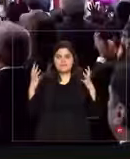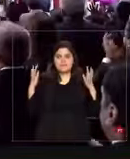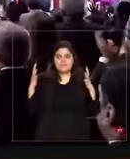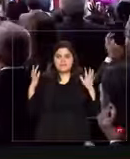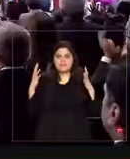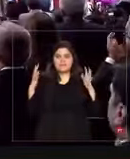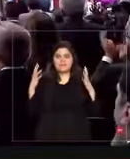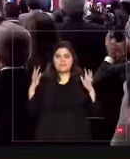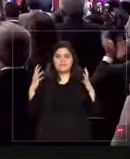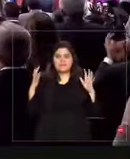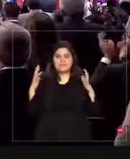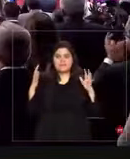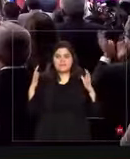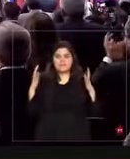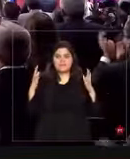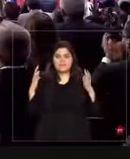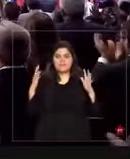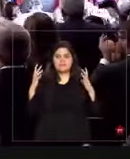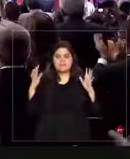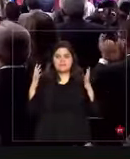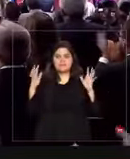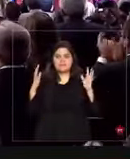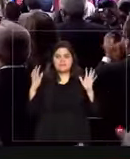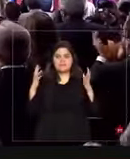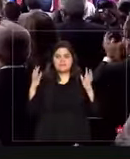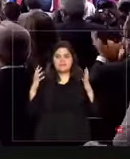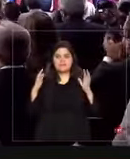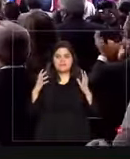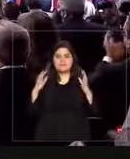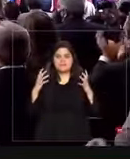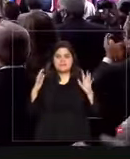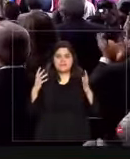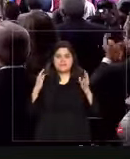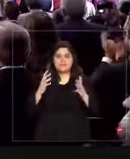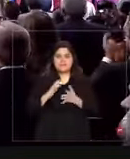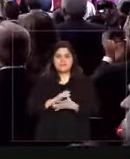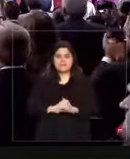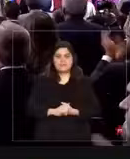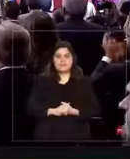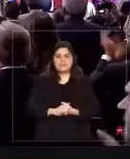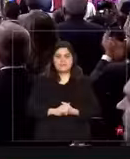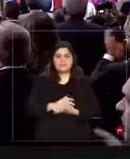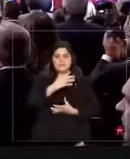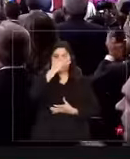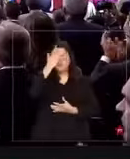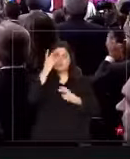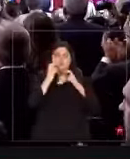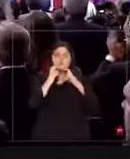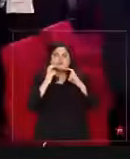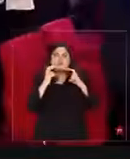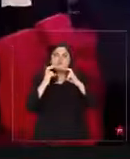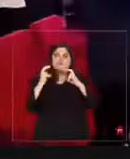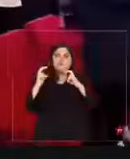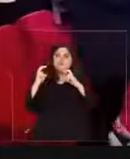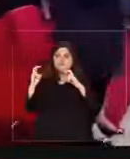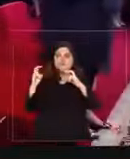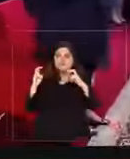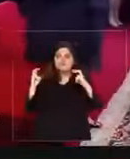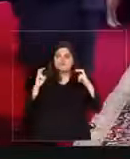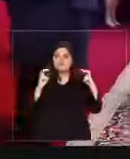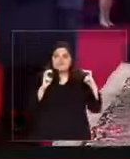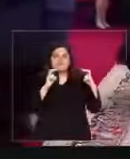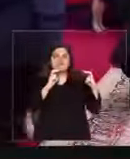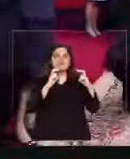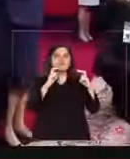Foram logo as palmas, o presidente Luiz Inácio Lula da Silva, tratado da plenária e apresentado